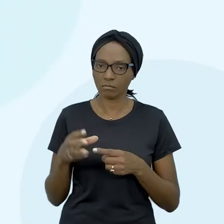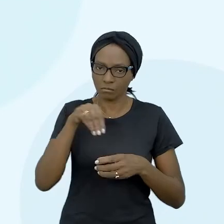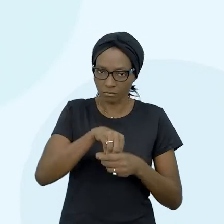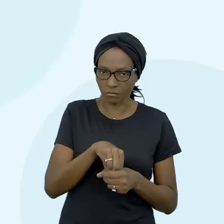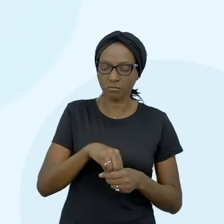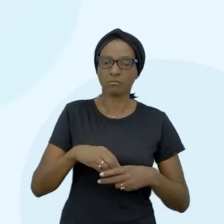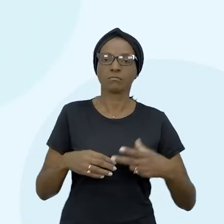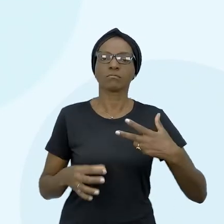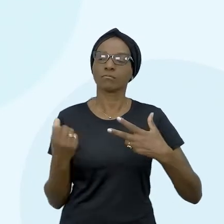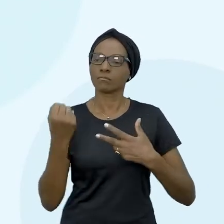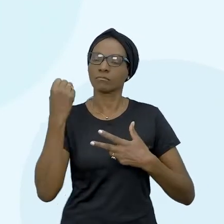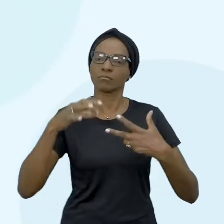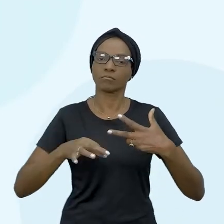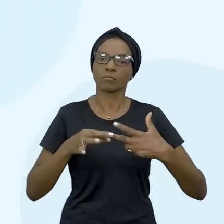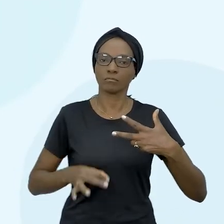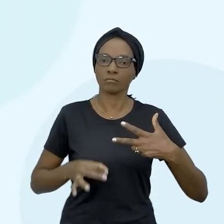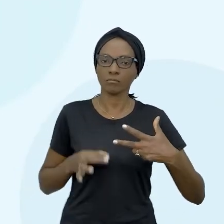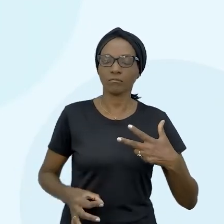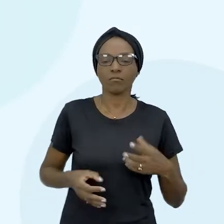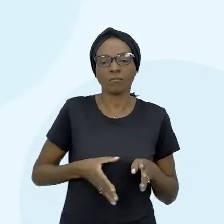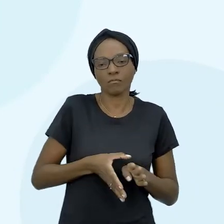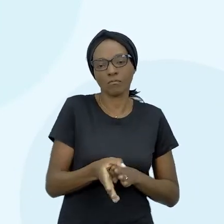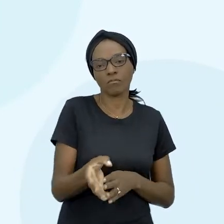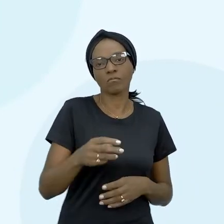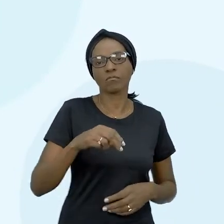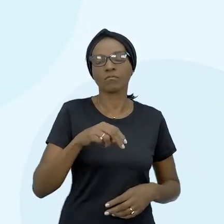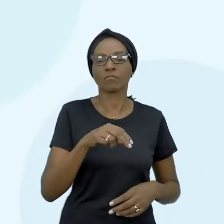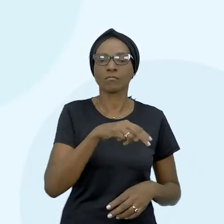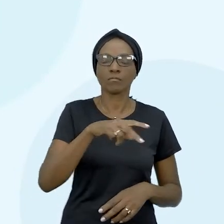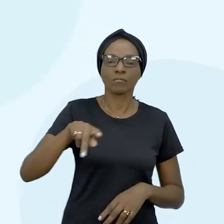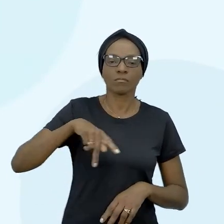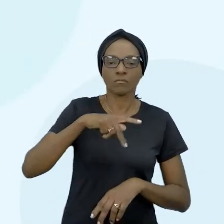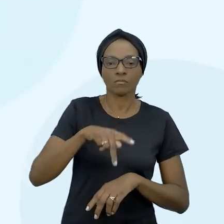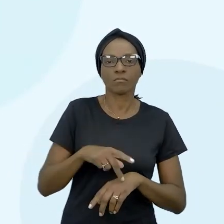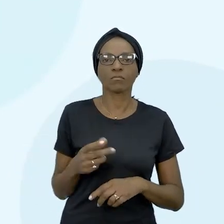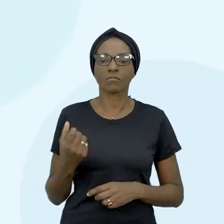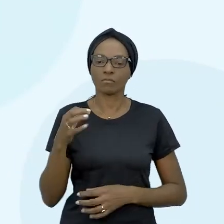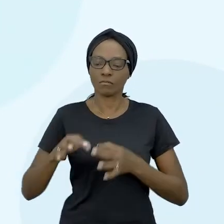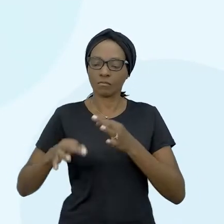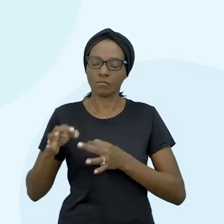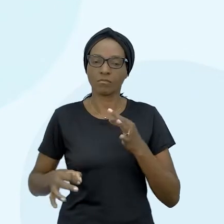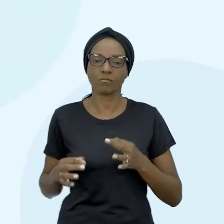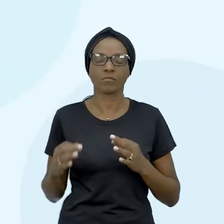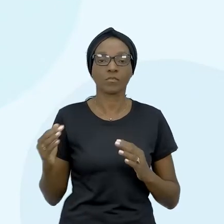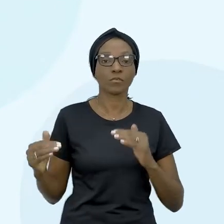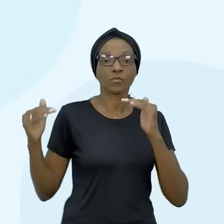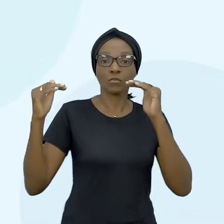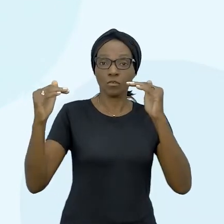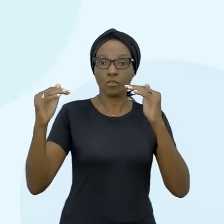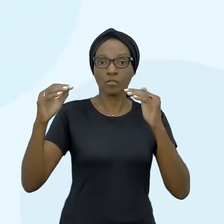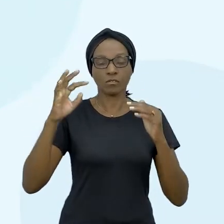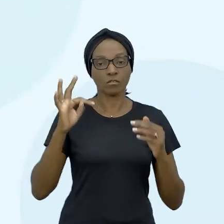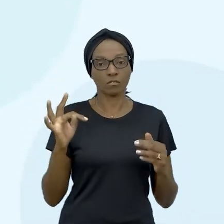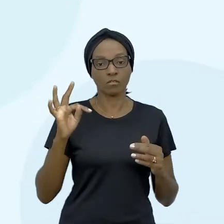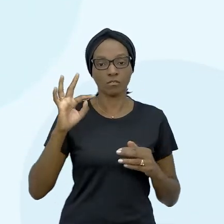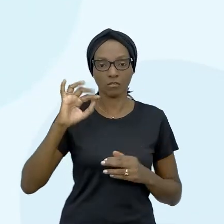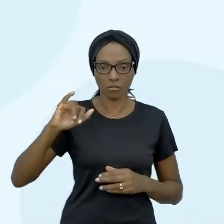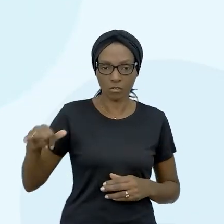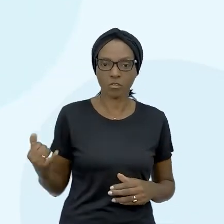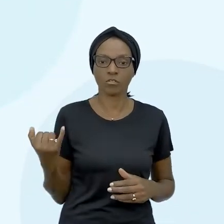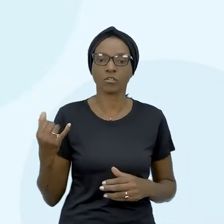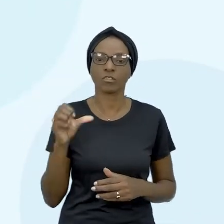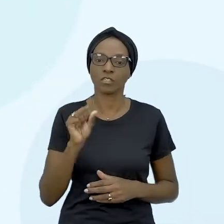Judiciário, o Conselho Nacional de Justiça, o Superior Tribunal de Justiça,